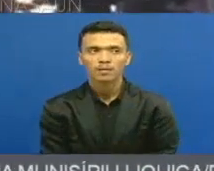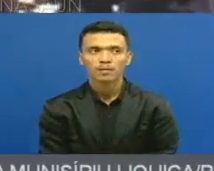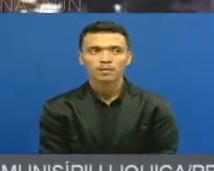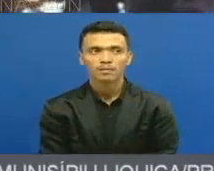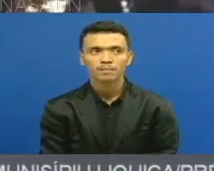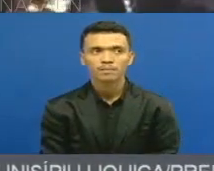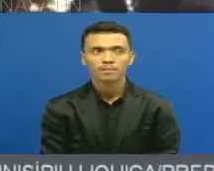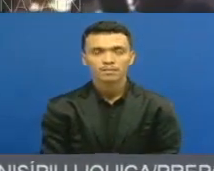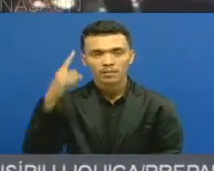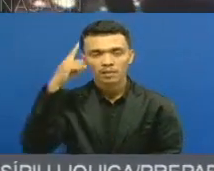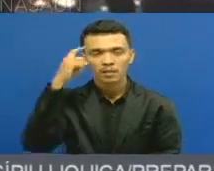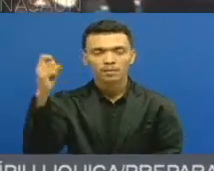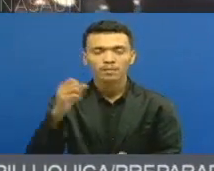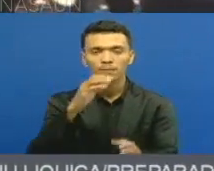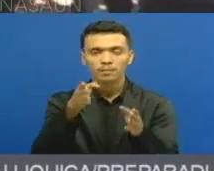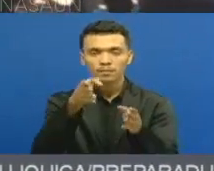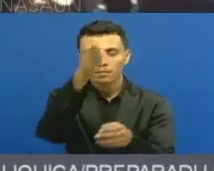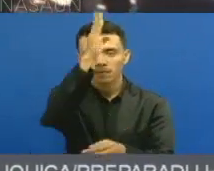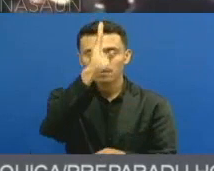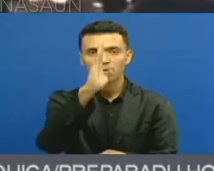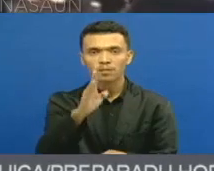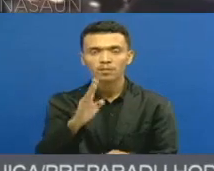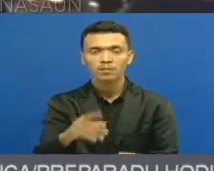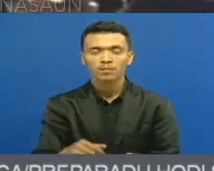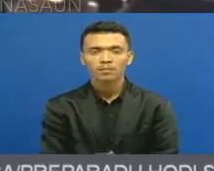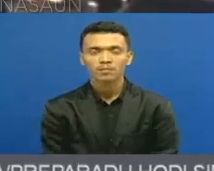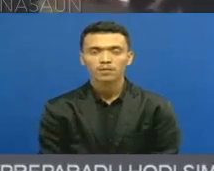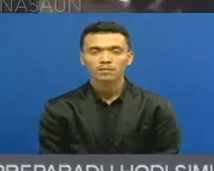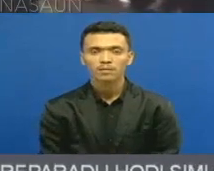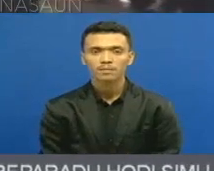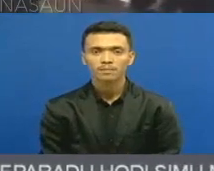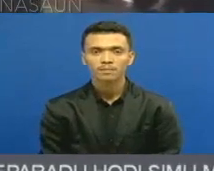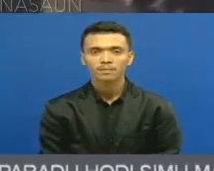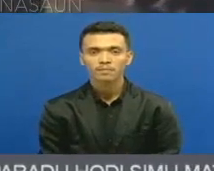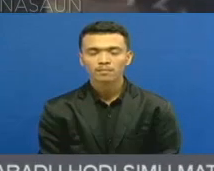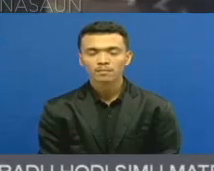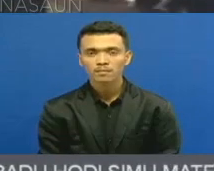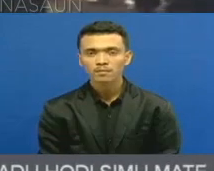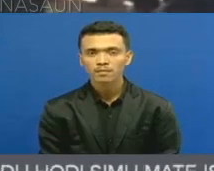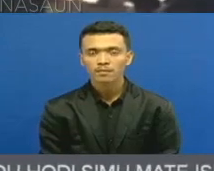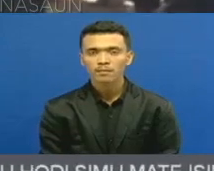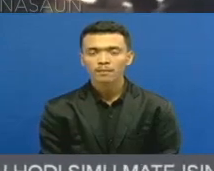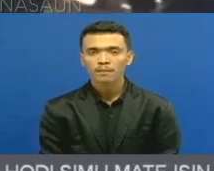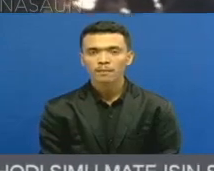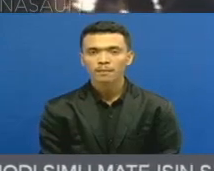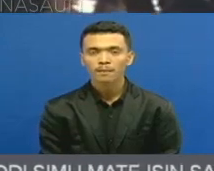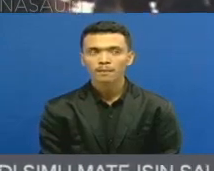tamba graças boa de bahau nome saran sukuman atu teneke arria do rais